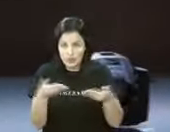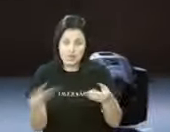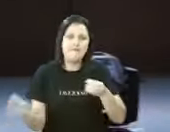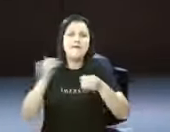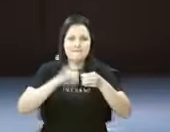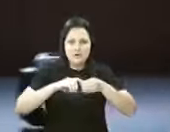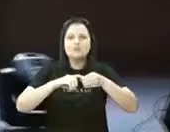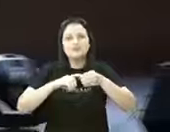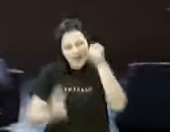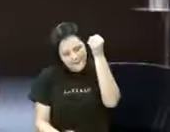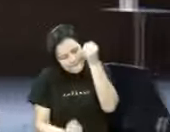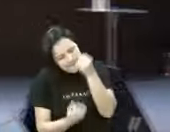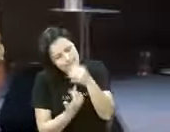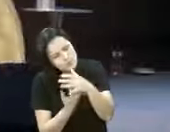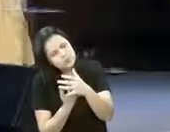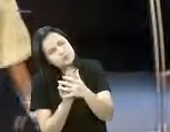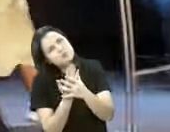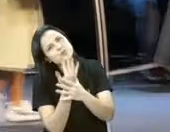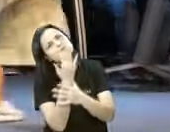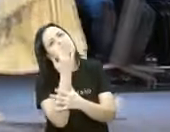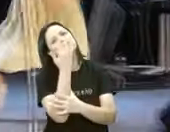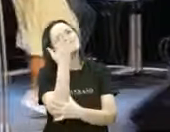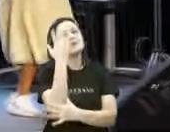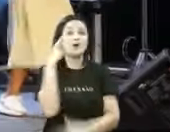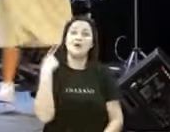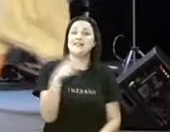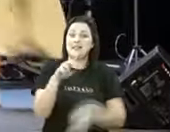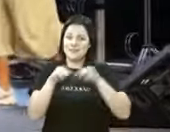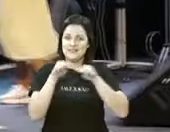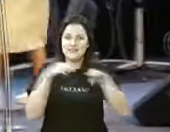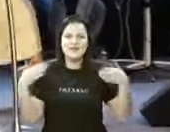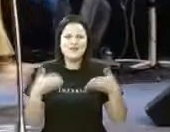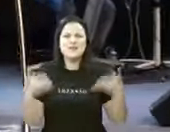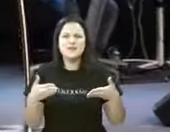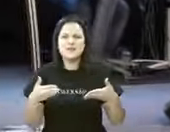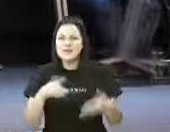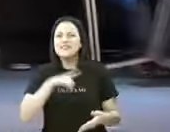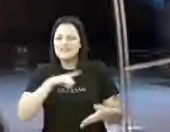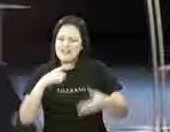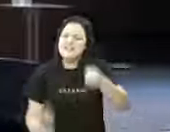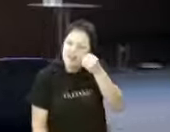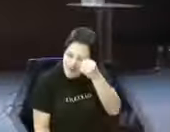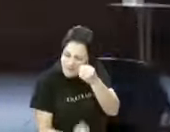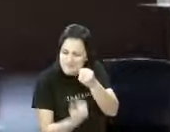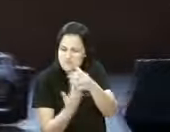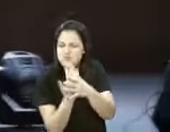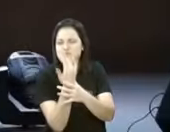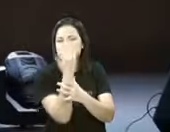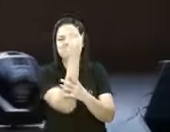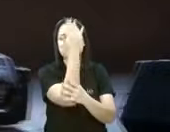voltar a florescer. Teu ministério hoje vai voltar a frutificar. O que